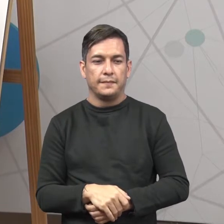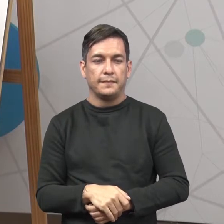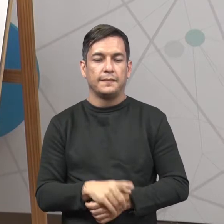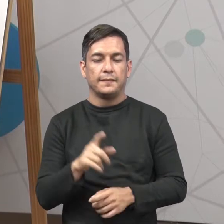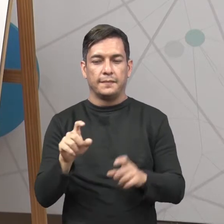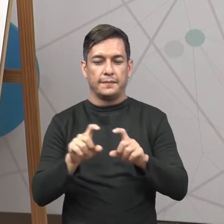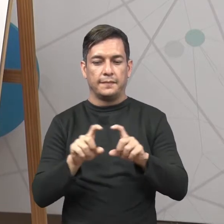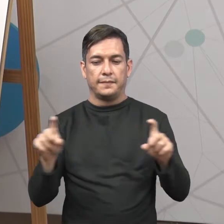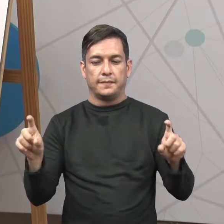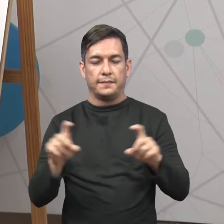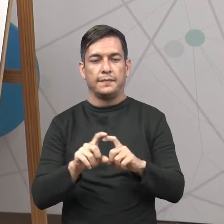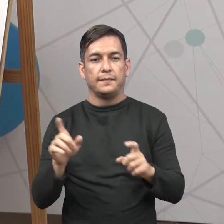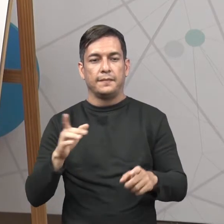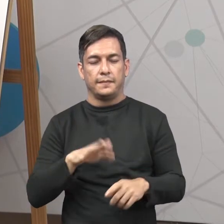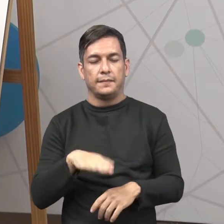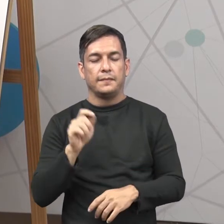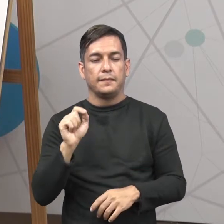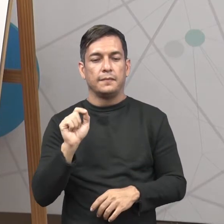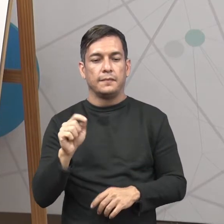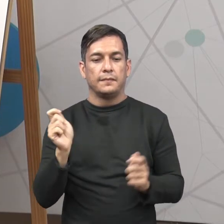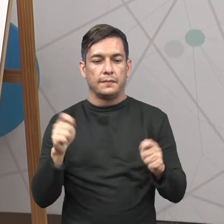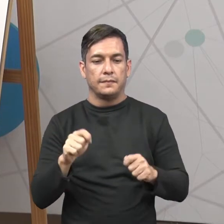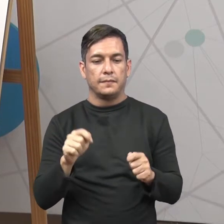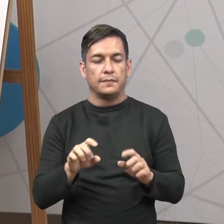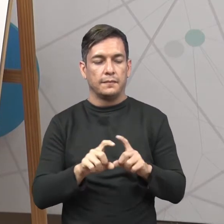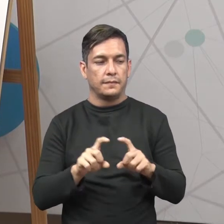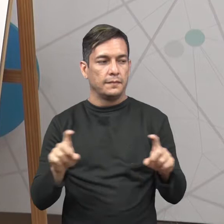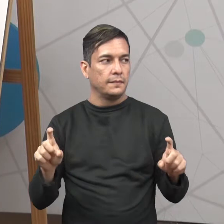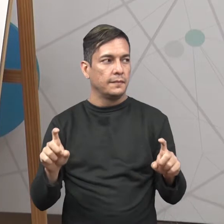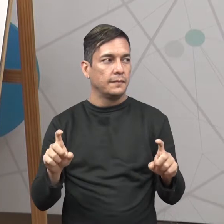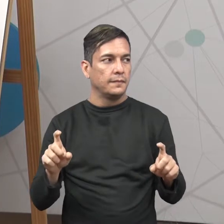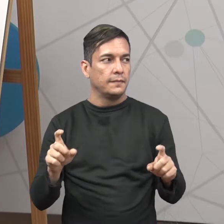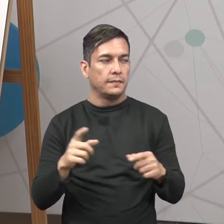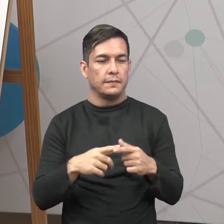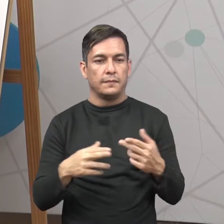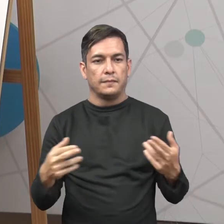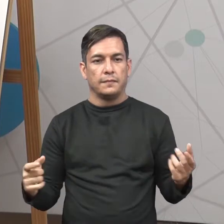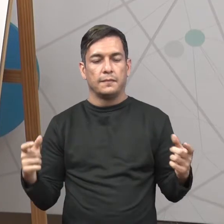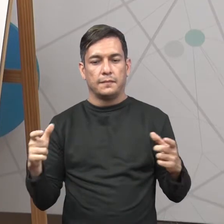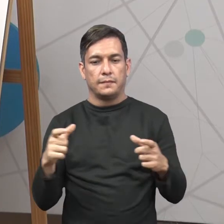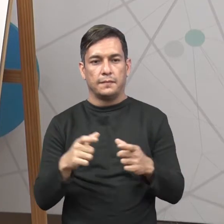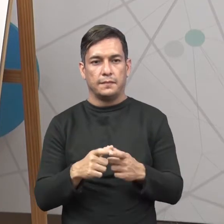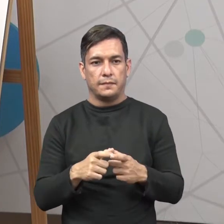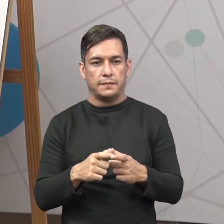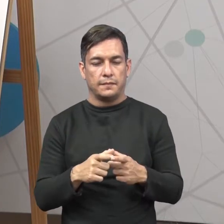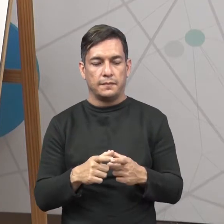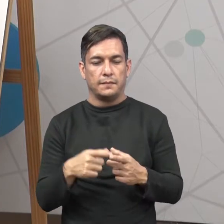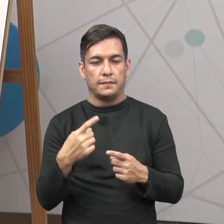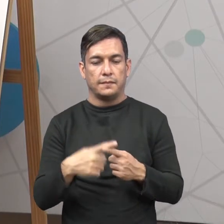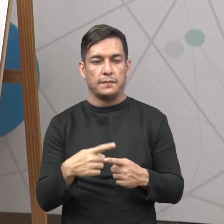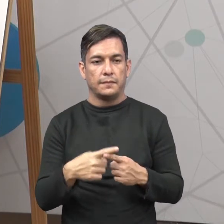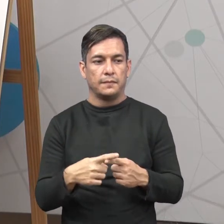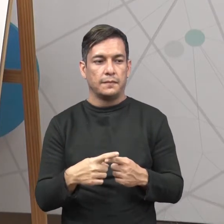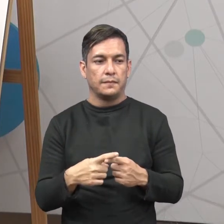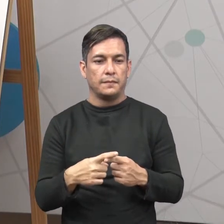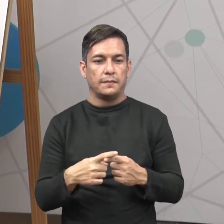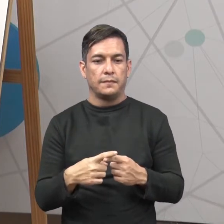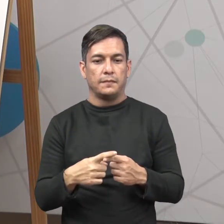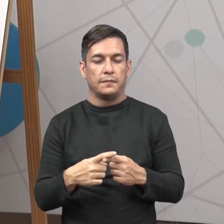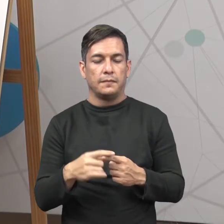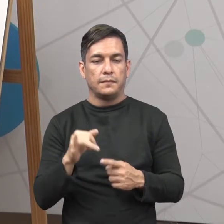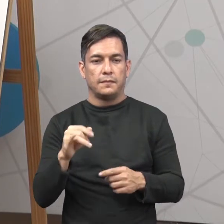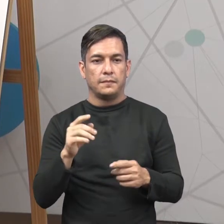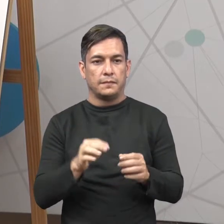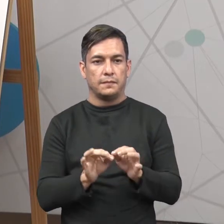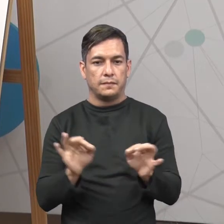Essa régua é mais adequada para medir objetos menores, porque se